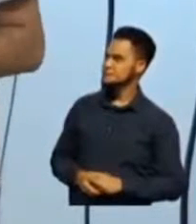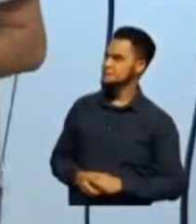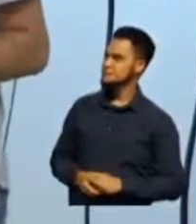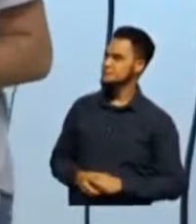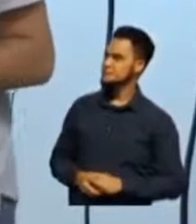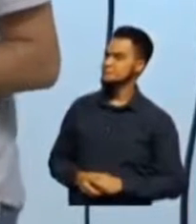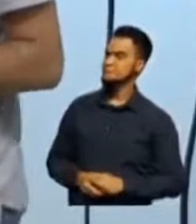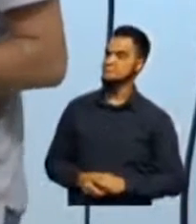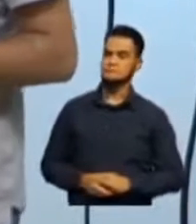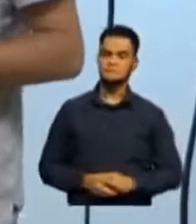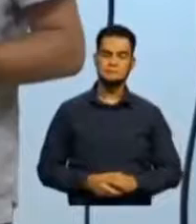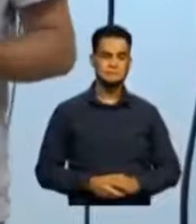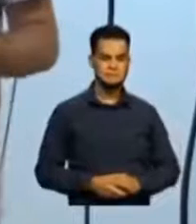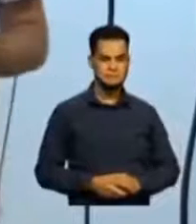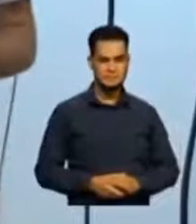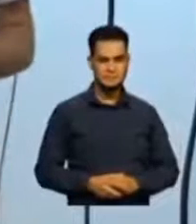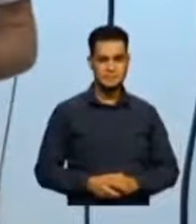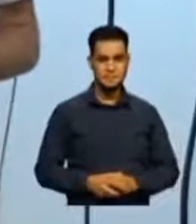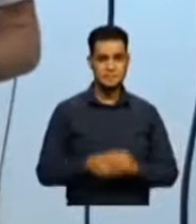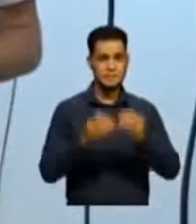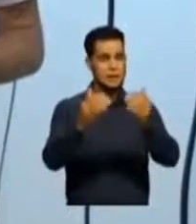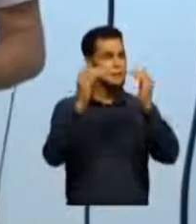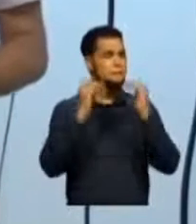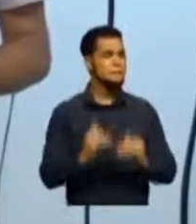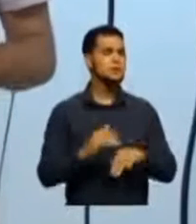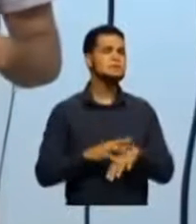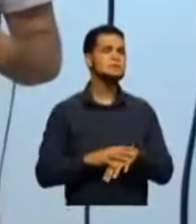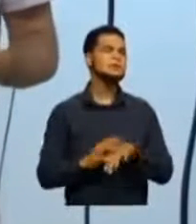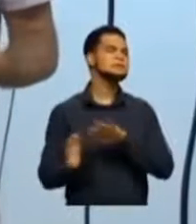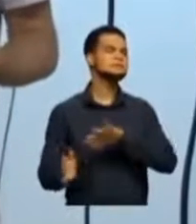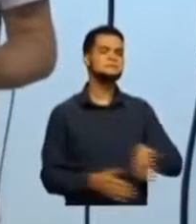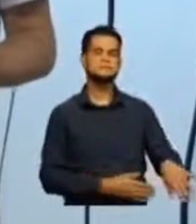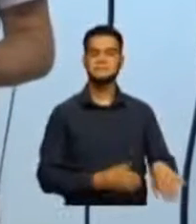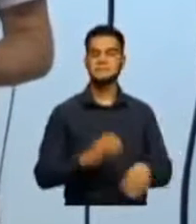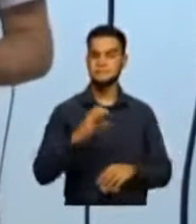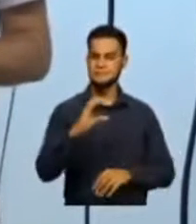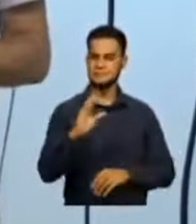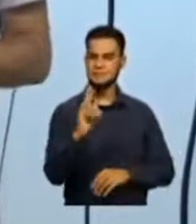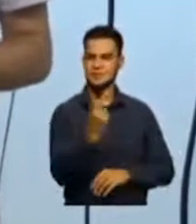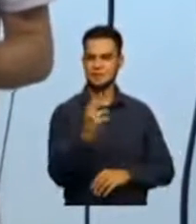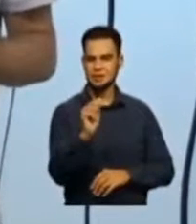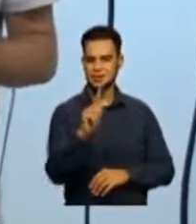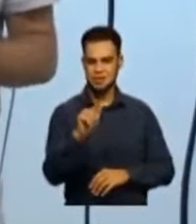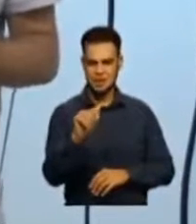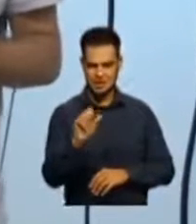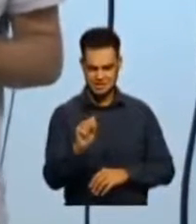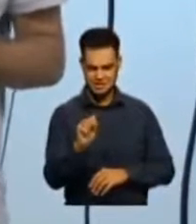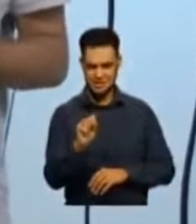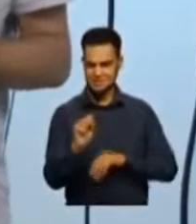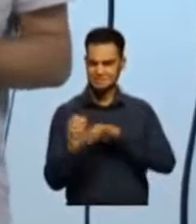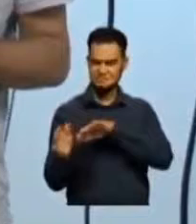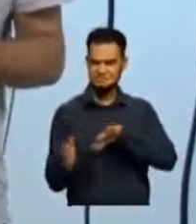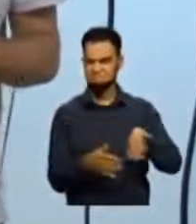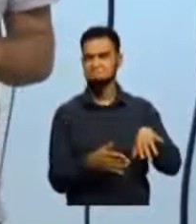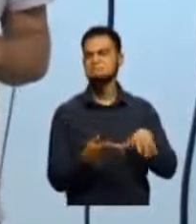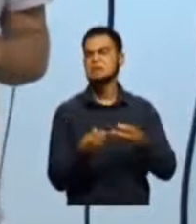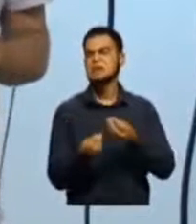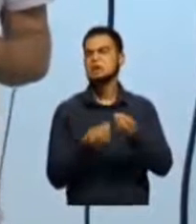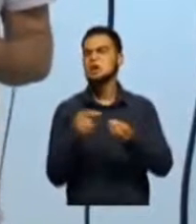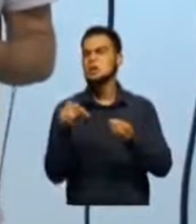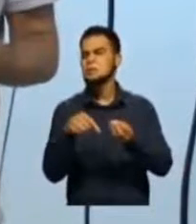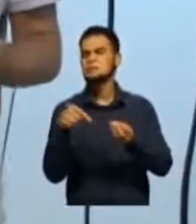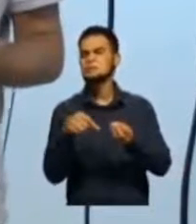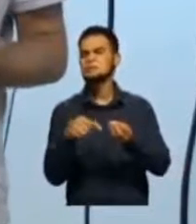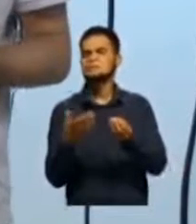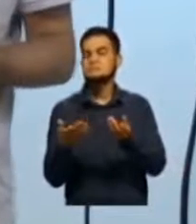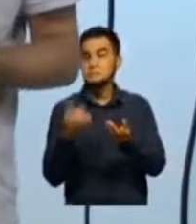Nossa próxima doença, a doença de Chagas, né, ou mal de Chagas, como é popularmente conhecida, é uma doença causada